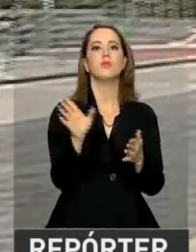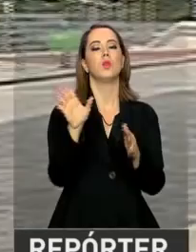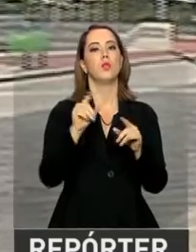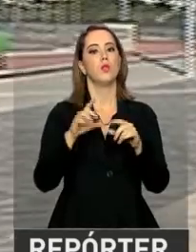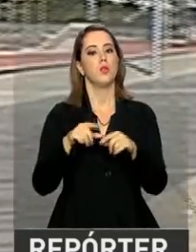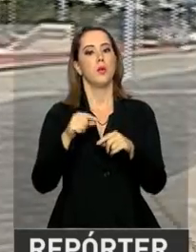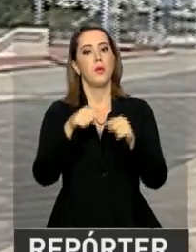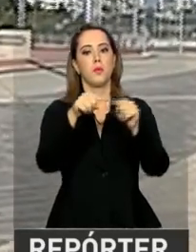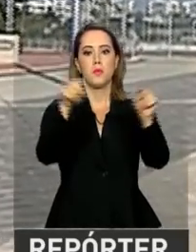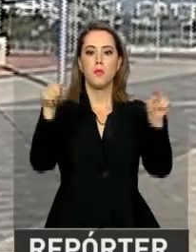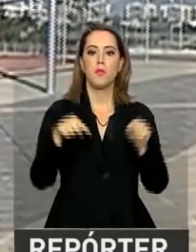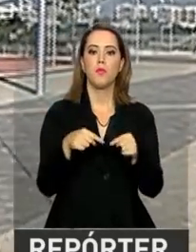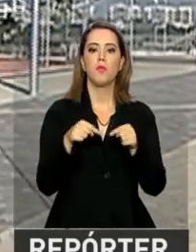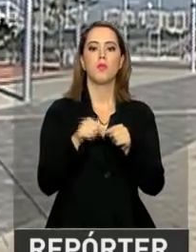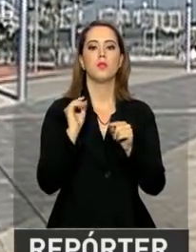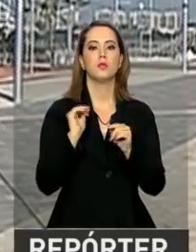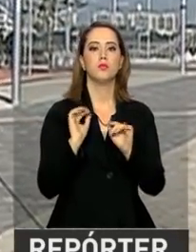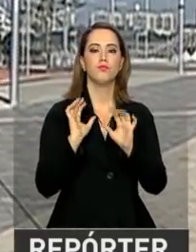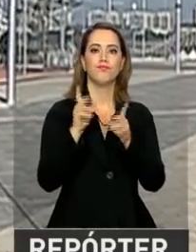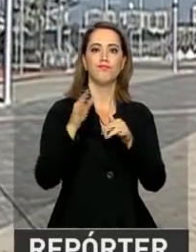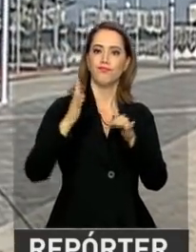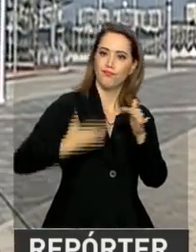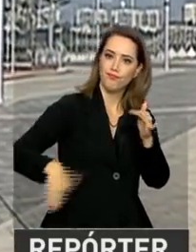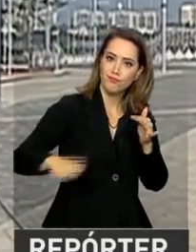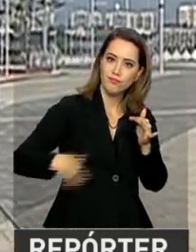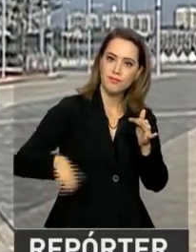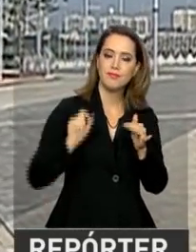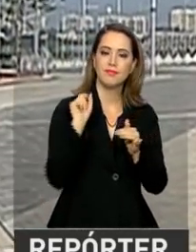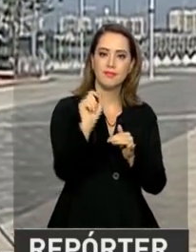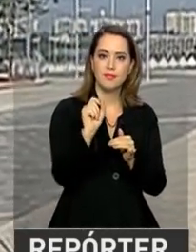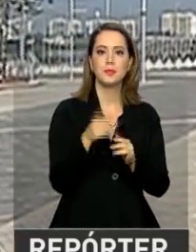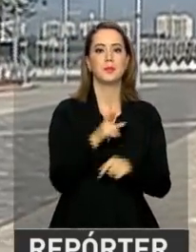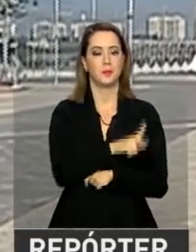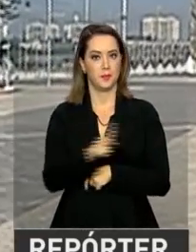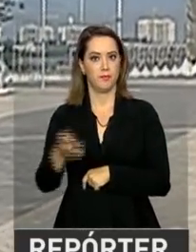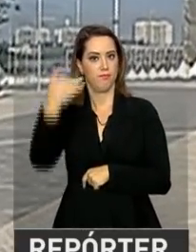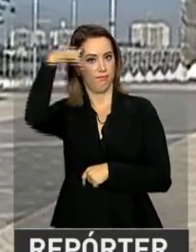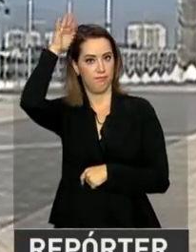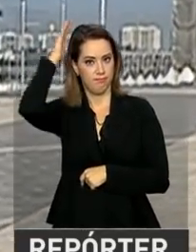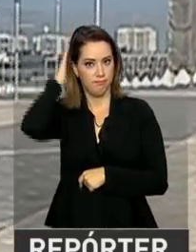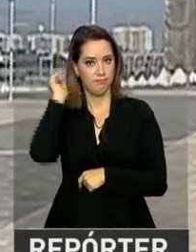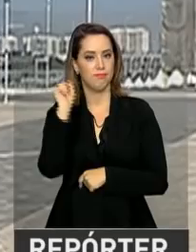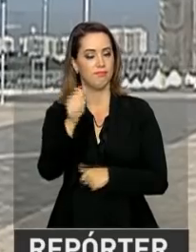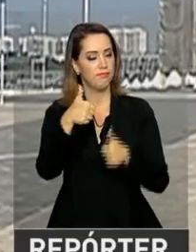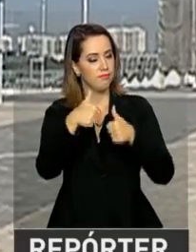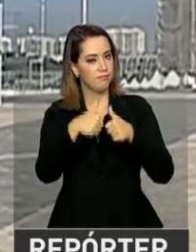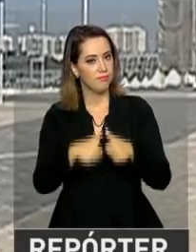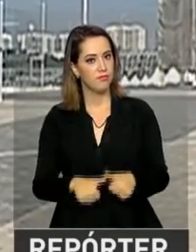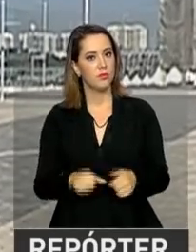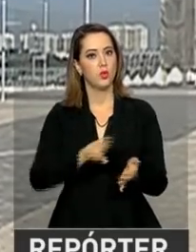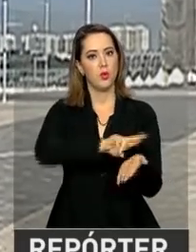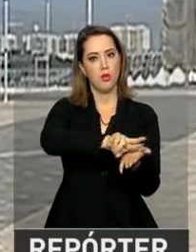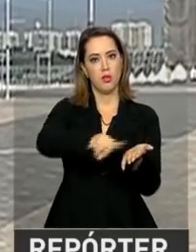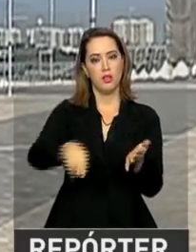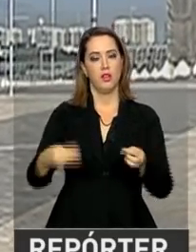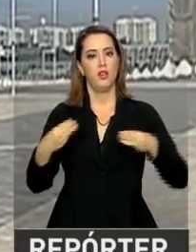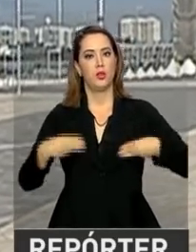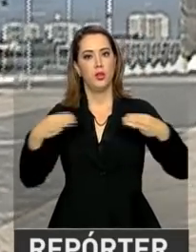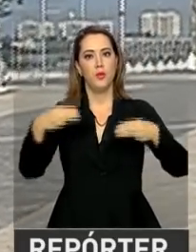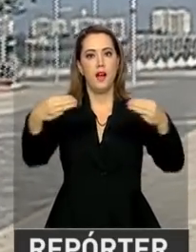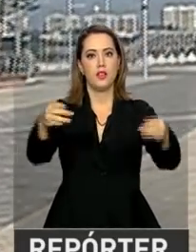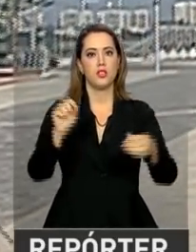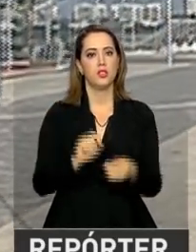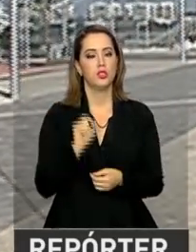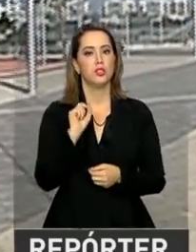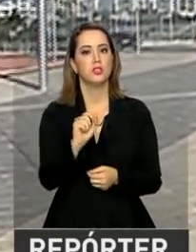onde serão realizadas as disputas da natação. O presidente interino Michel Temer está acompanhado de ministros e autoridades do